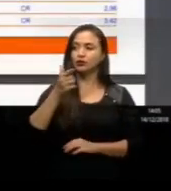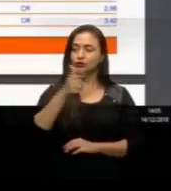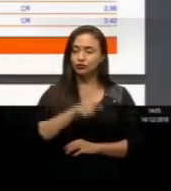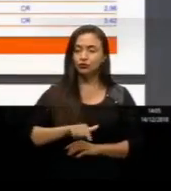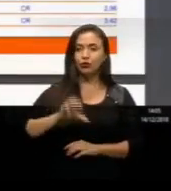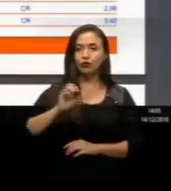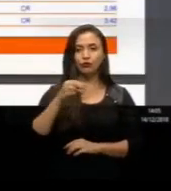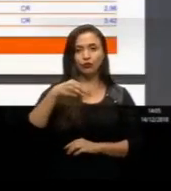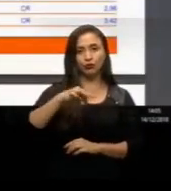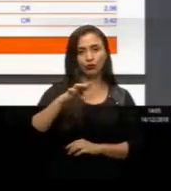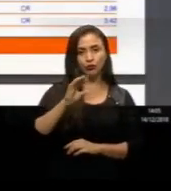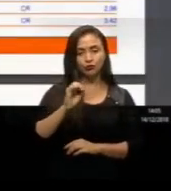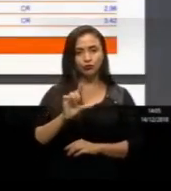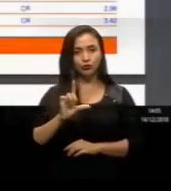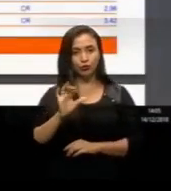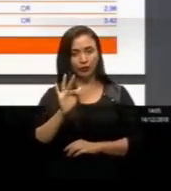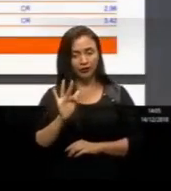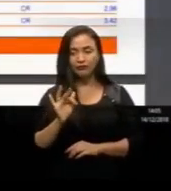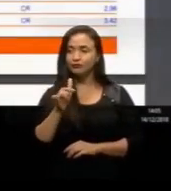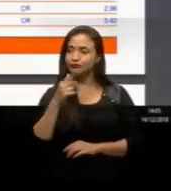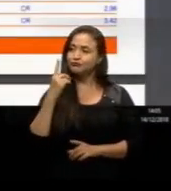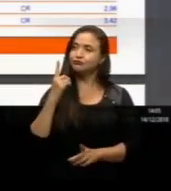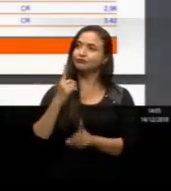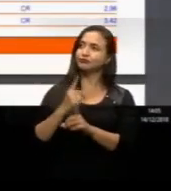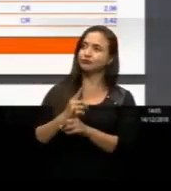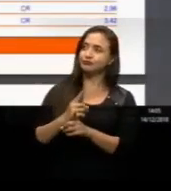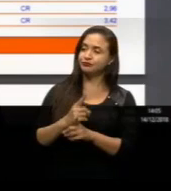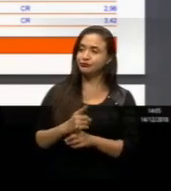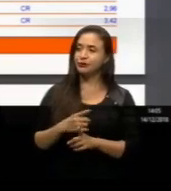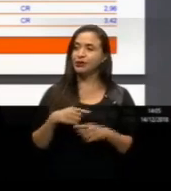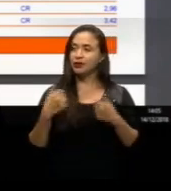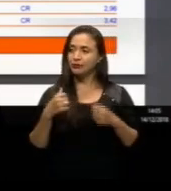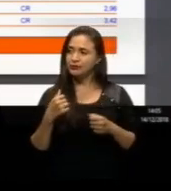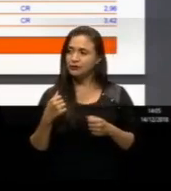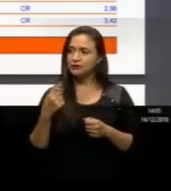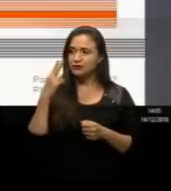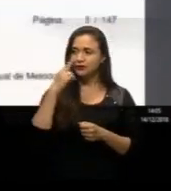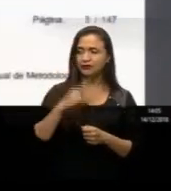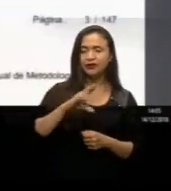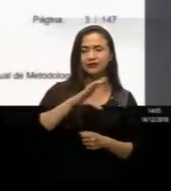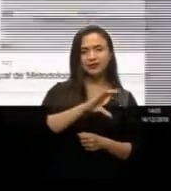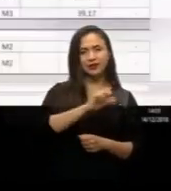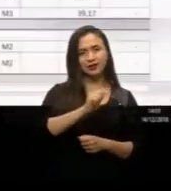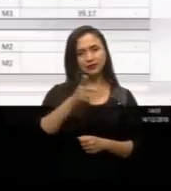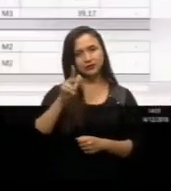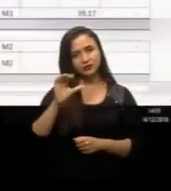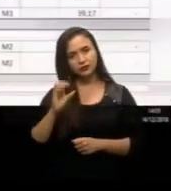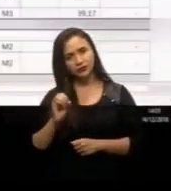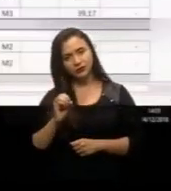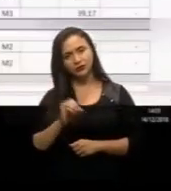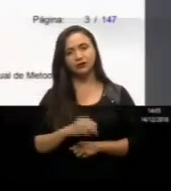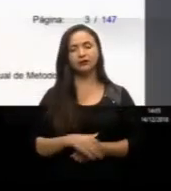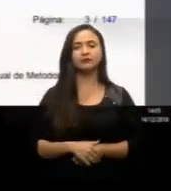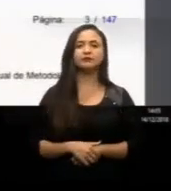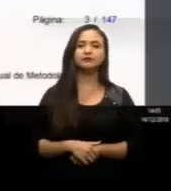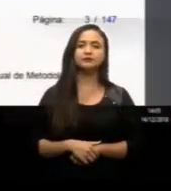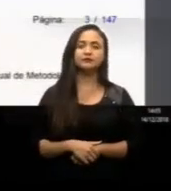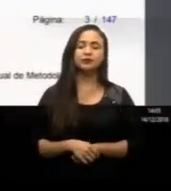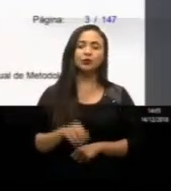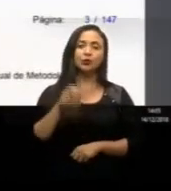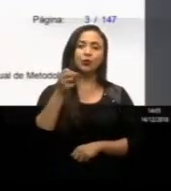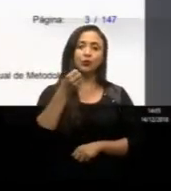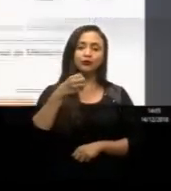e jogo esse código. Ó, ele achou para mim. Então, vamos lá. A gente tem que achar o aço CA50 de